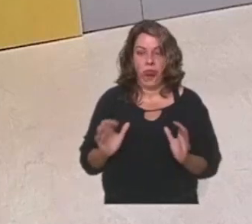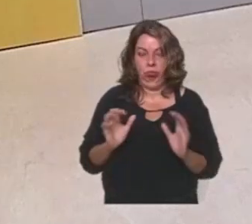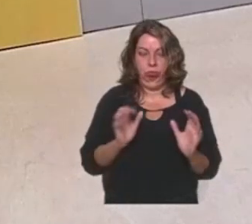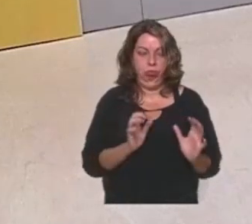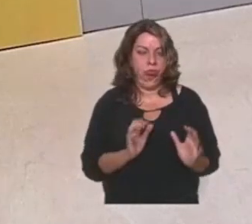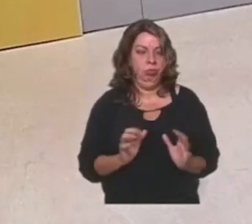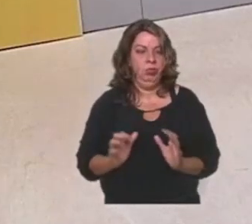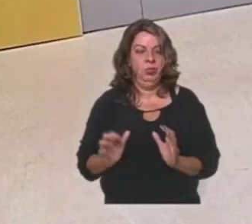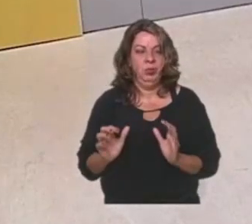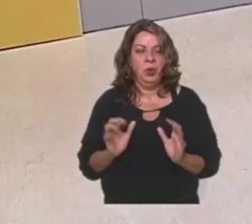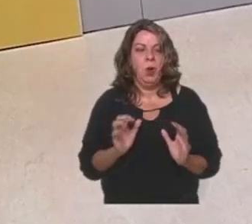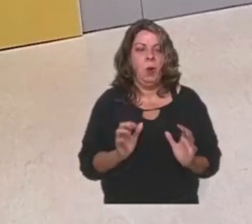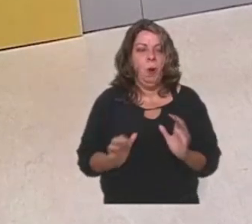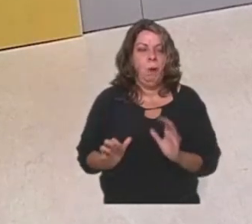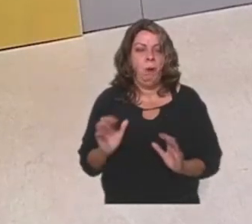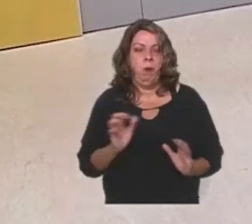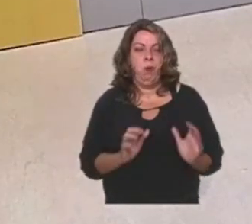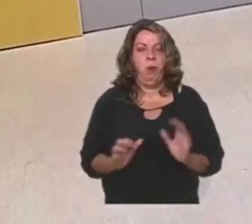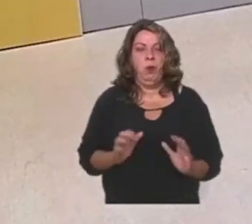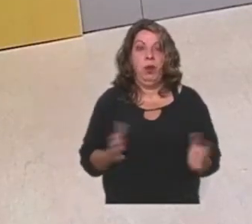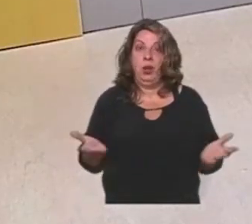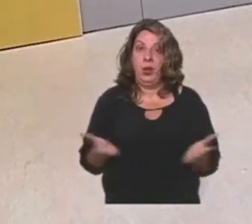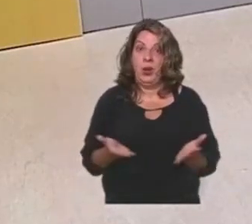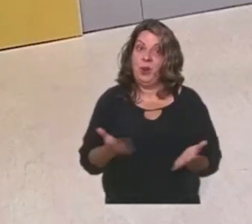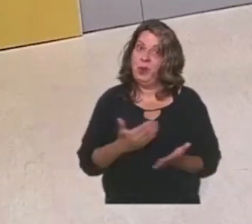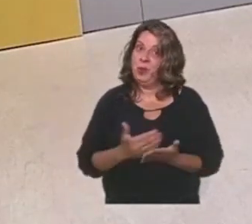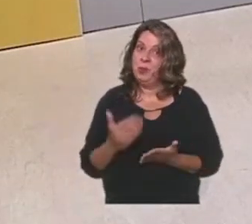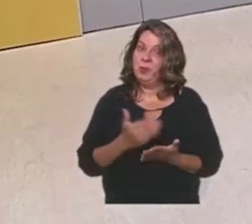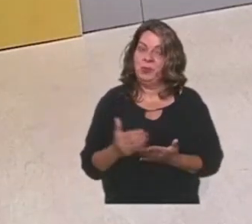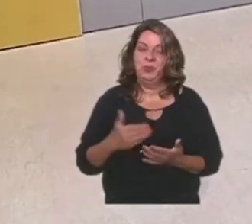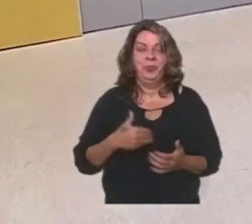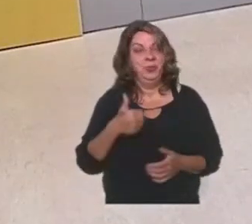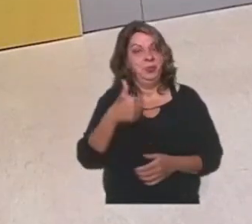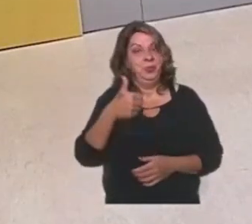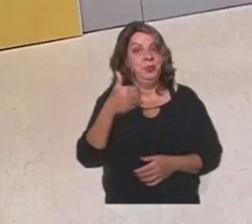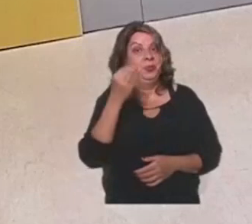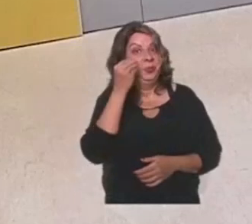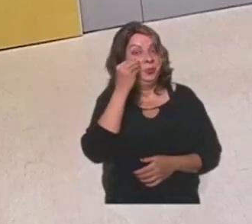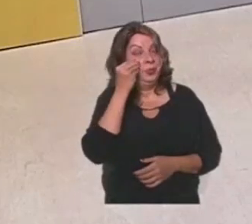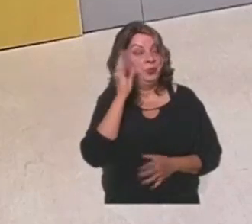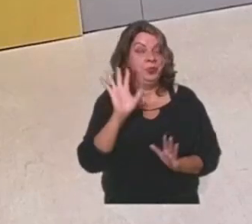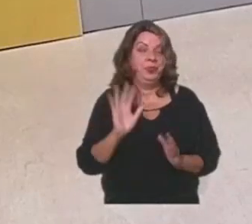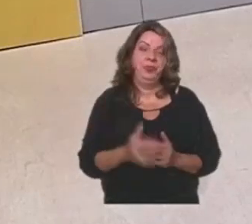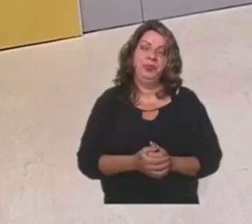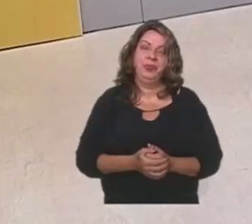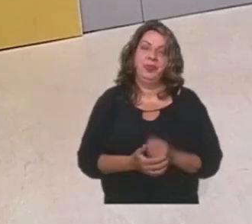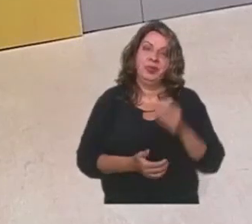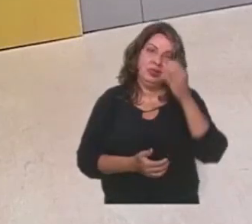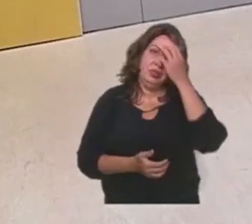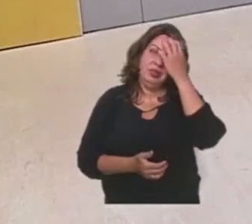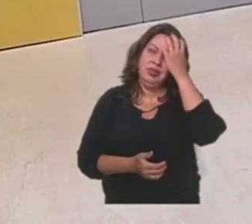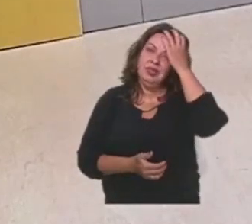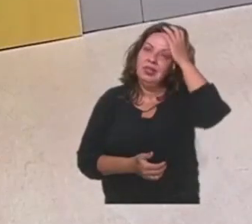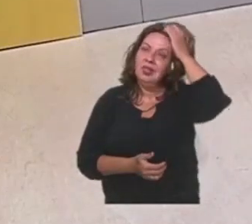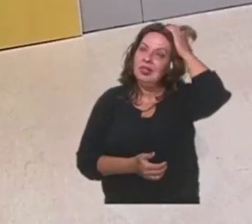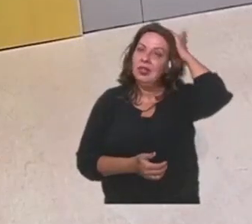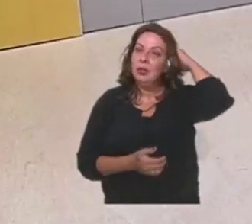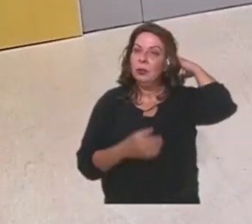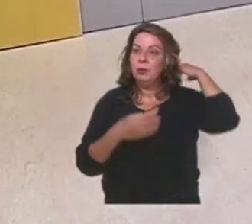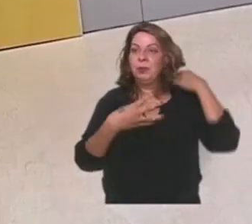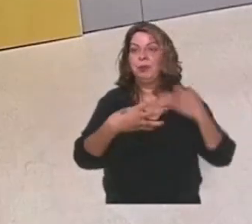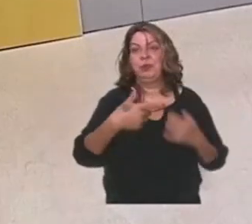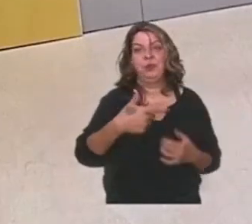Simbora, porque agora a gente vai chamar a primeira bolinha desse segundo prêmio valendo uma moto Honda Pop. Rose chamou, já